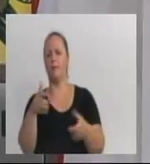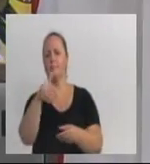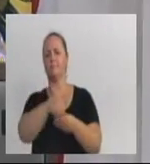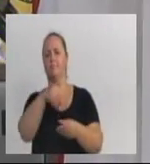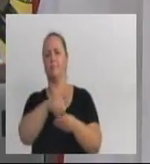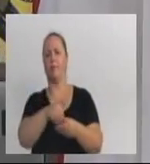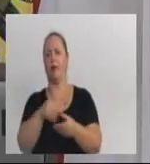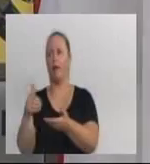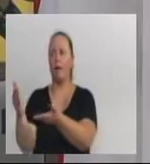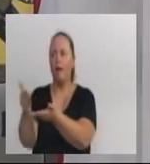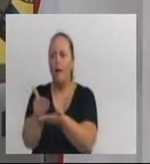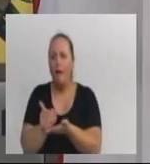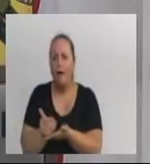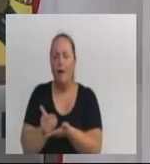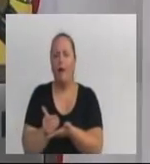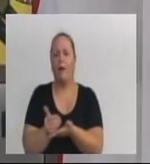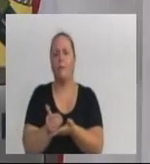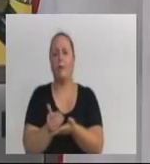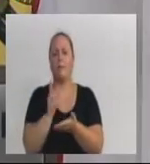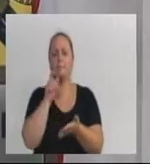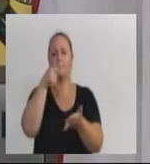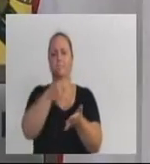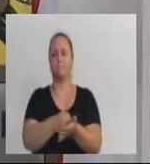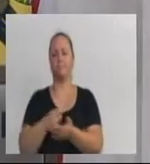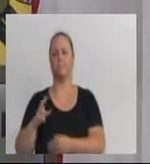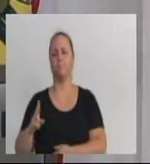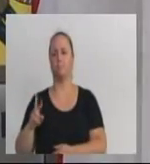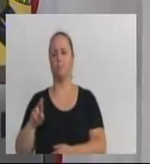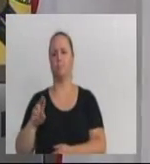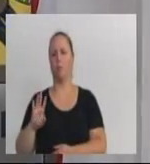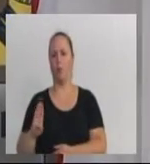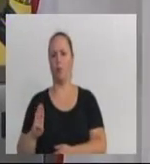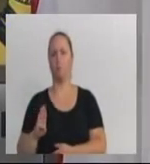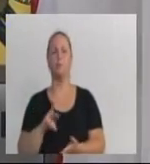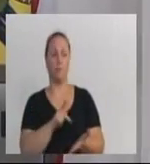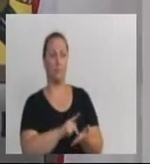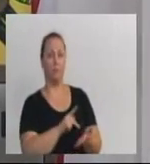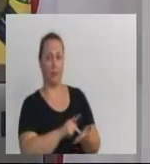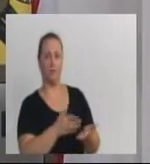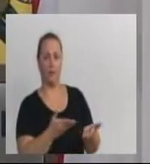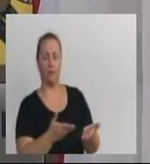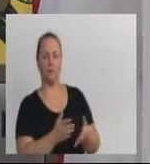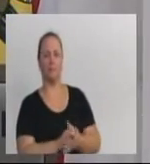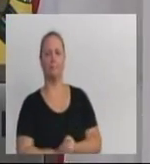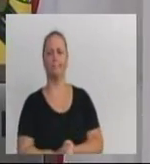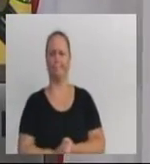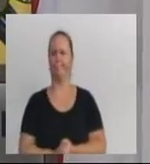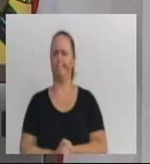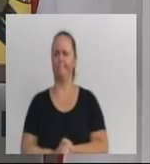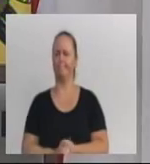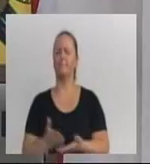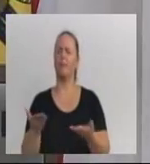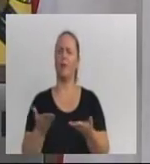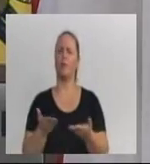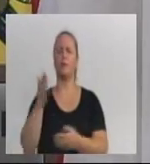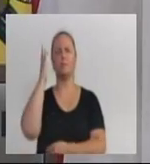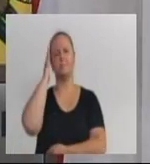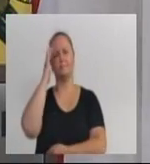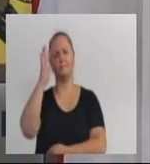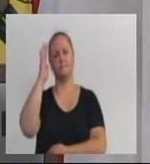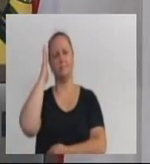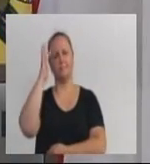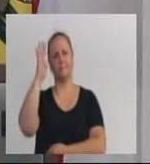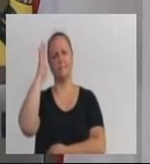educação. Canarinho. Fizeram isso, Canário. Vamos fazer algumas reflexões aqui.